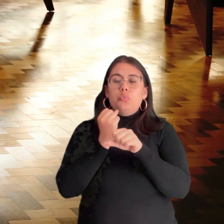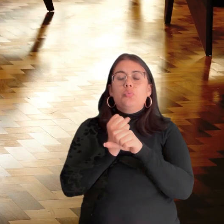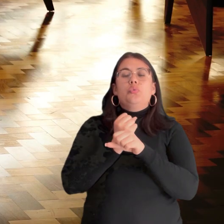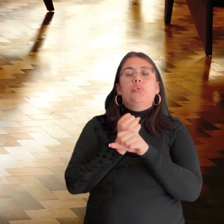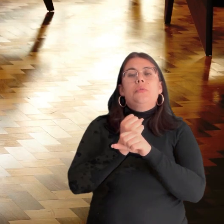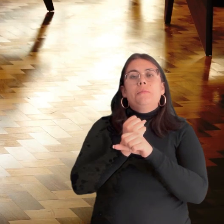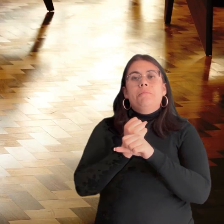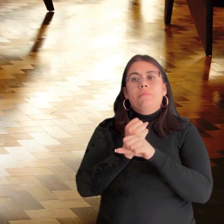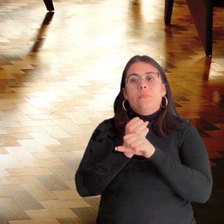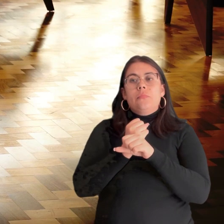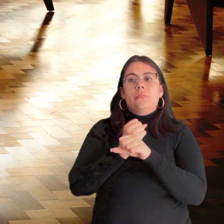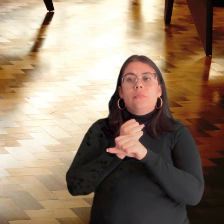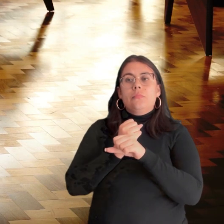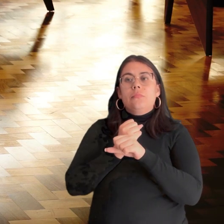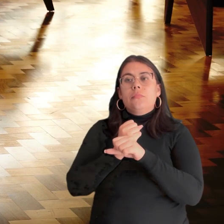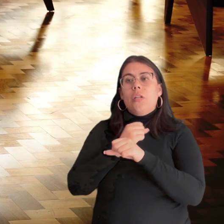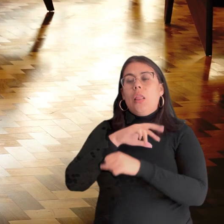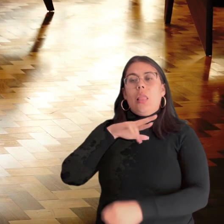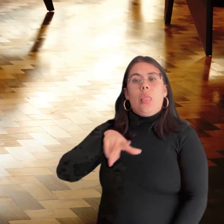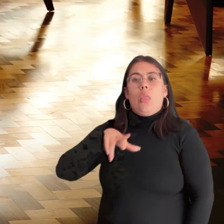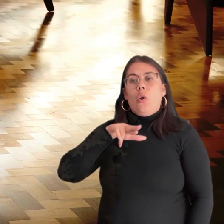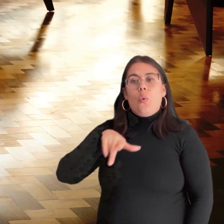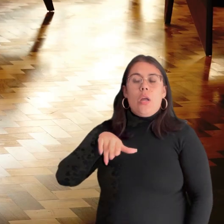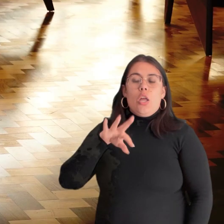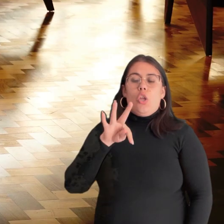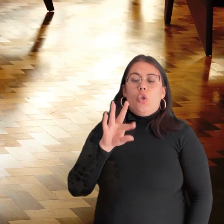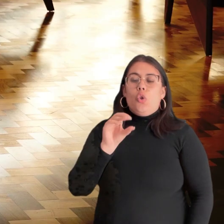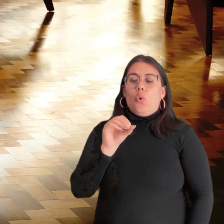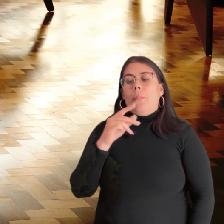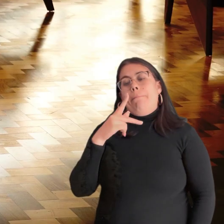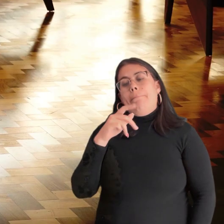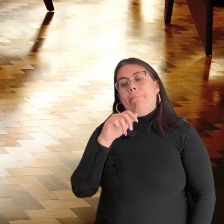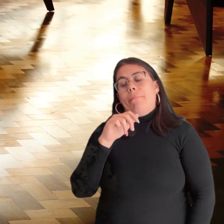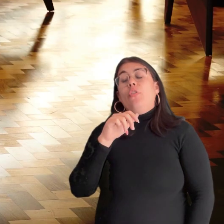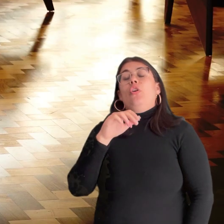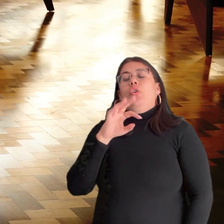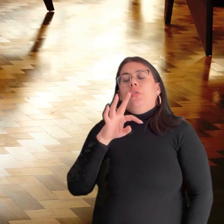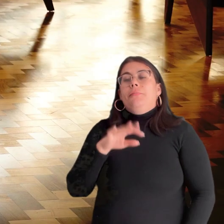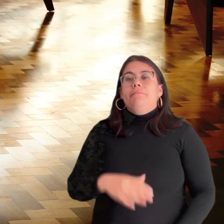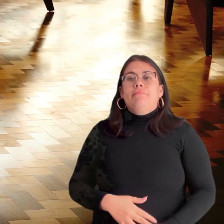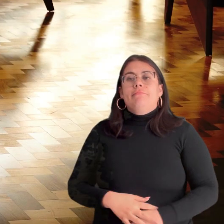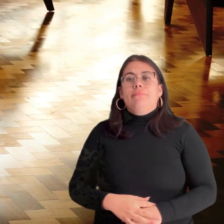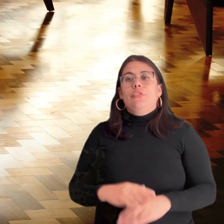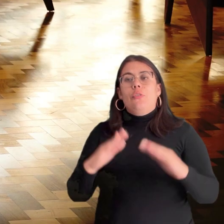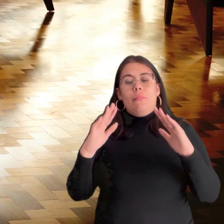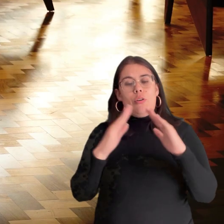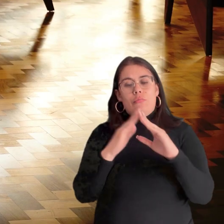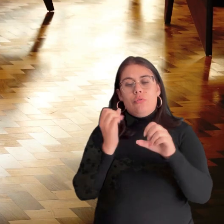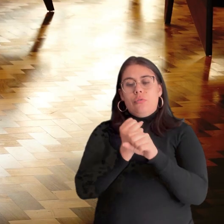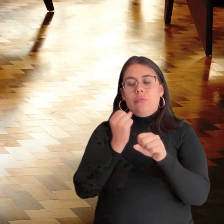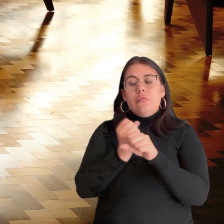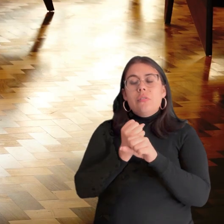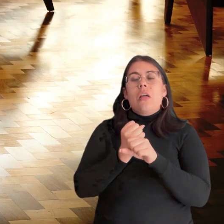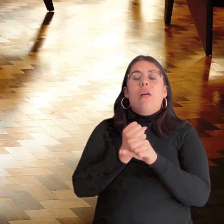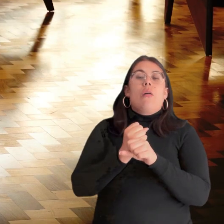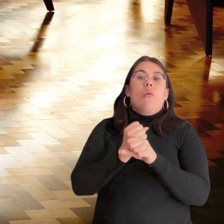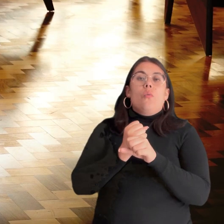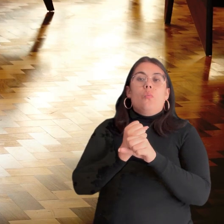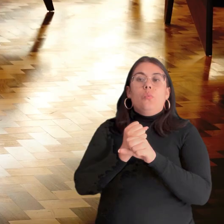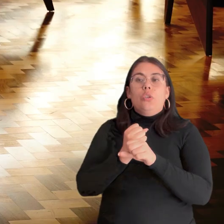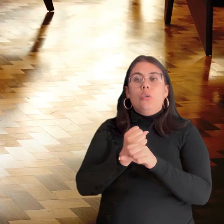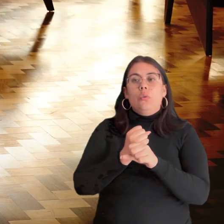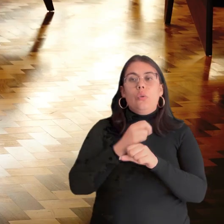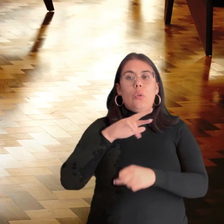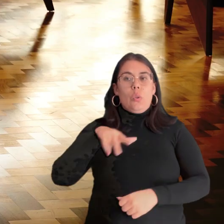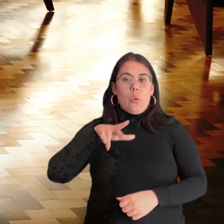um espaço que tem em torno de 150 metros quadrados, com pé direito alto, para as exposições de peças maiores, para você se posicionar